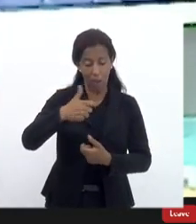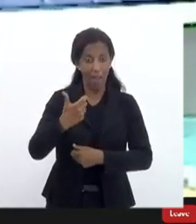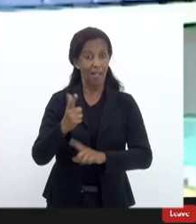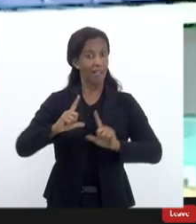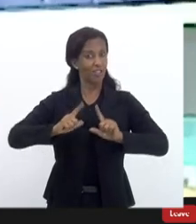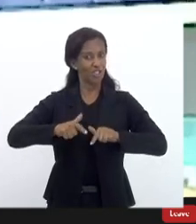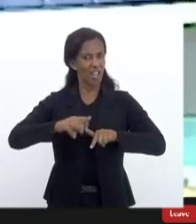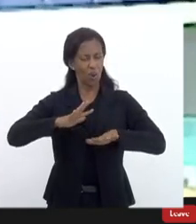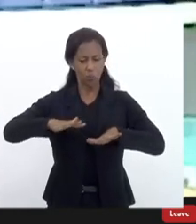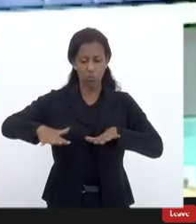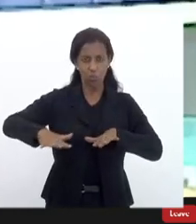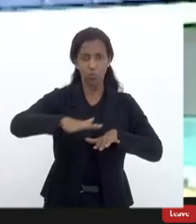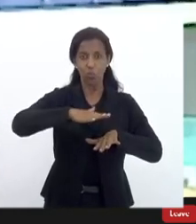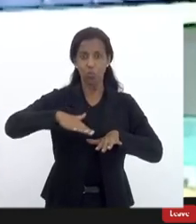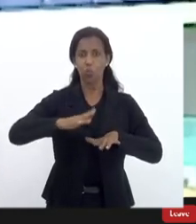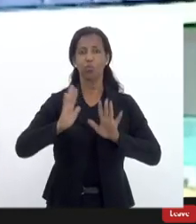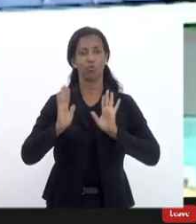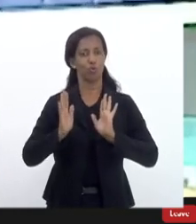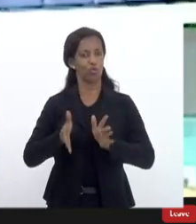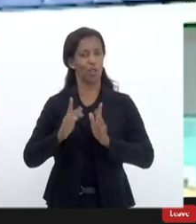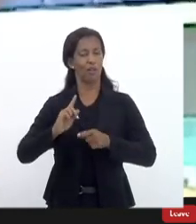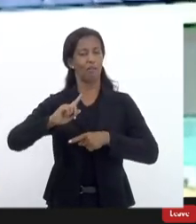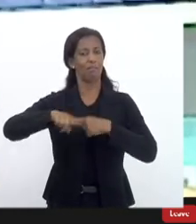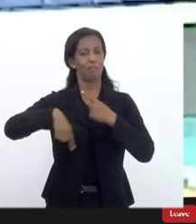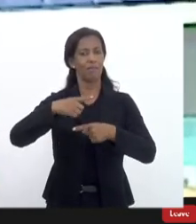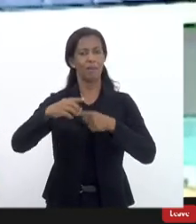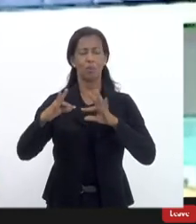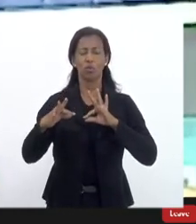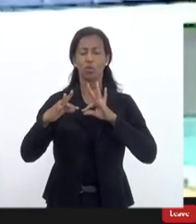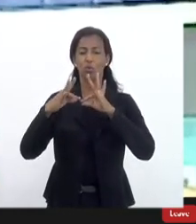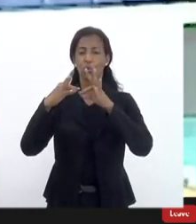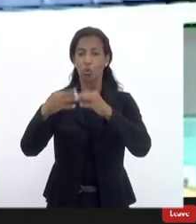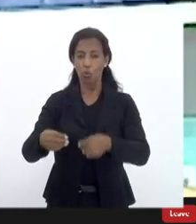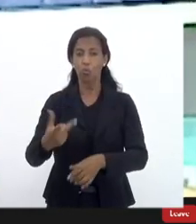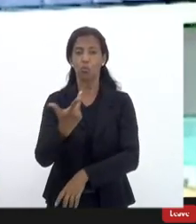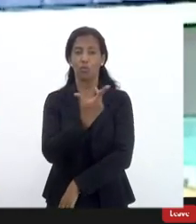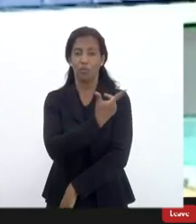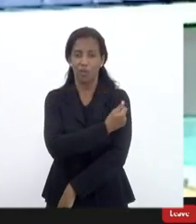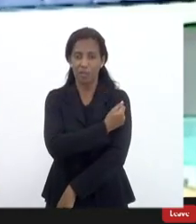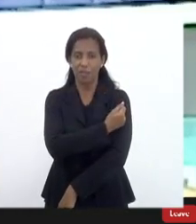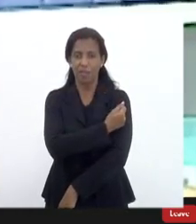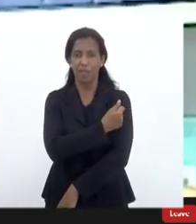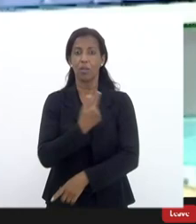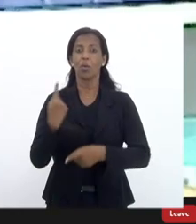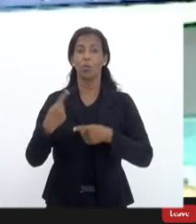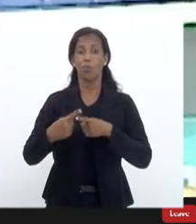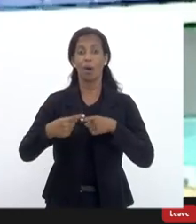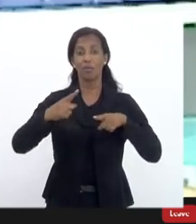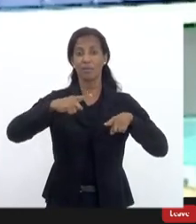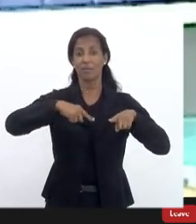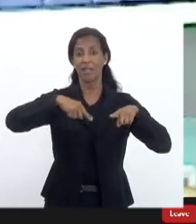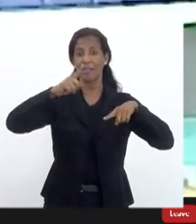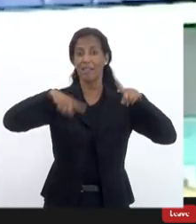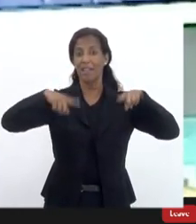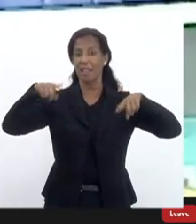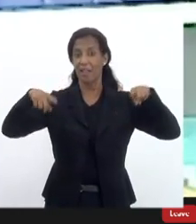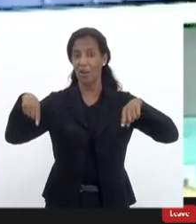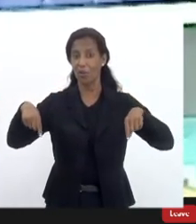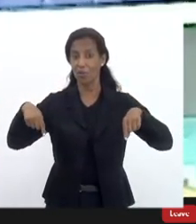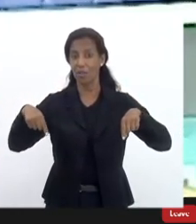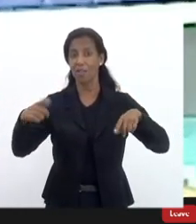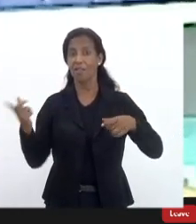vacinada. Israel hoje, depois de toda a população vacinada, em função da variante Delta, está tendo